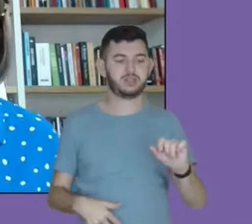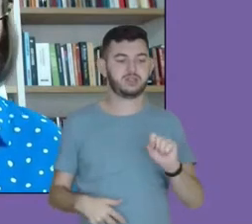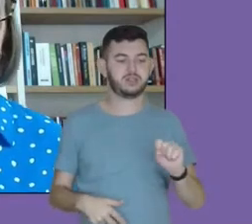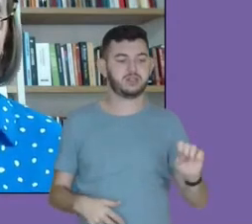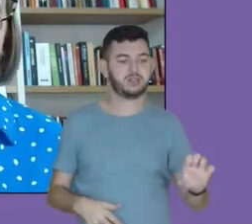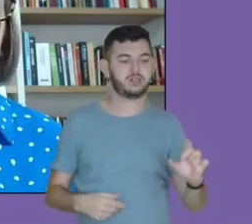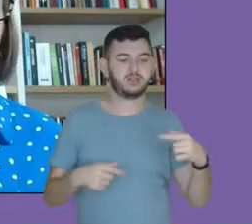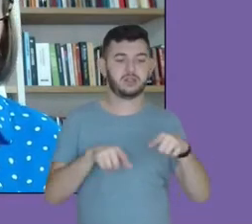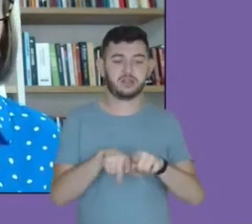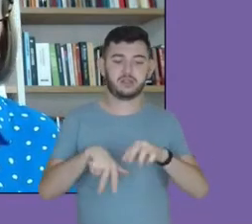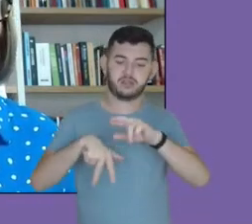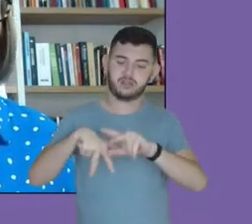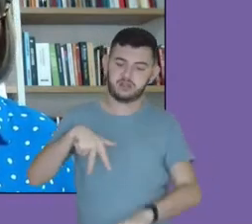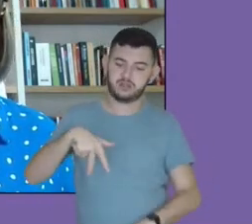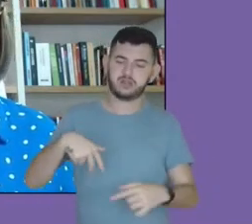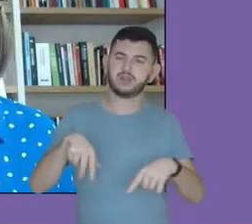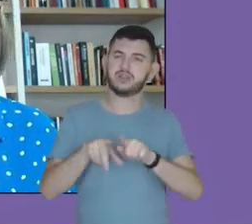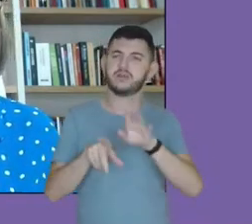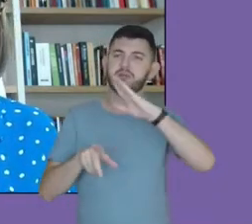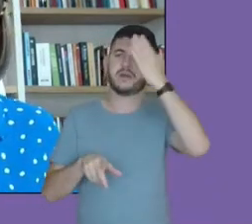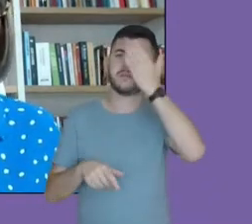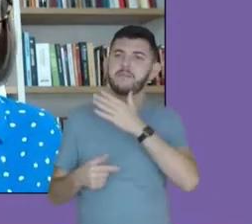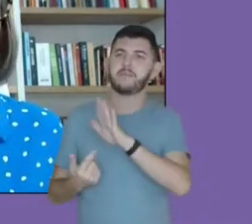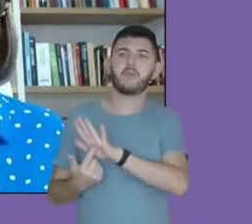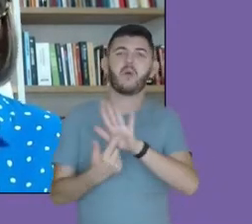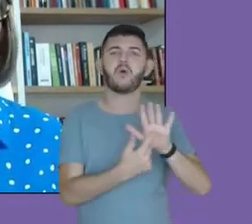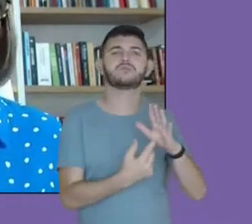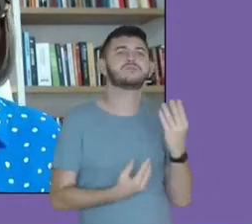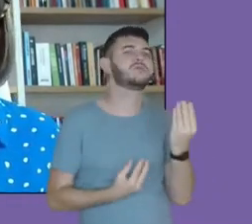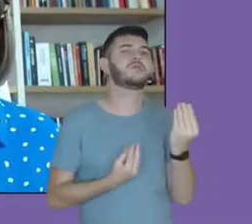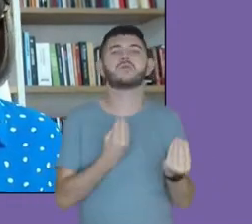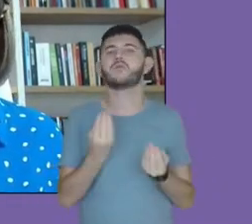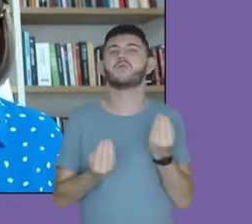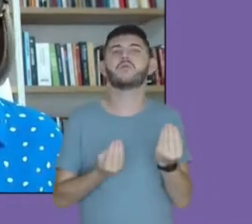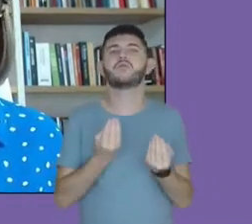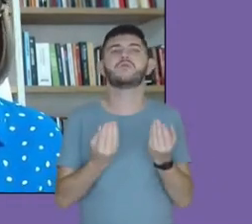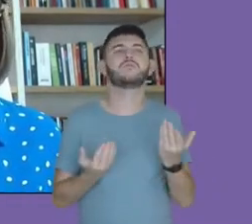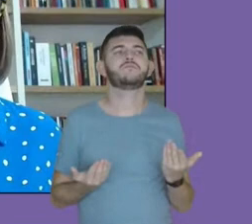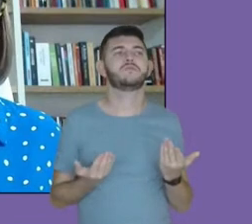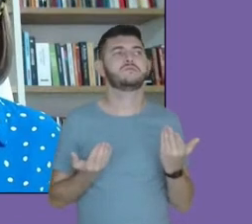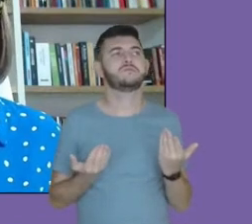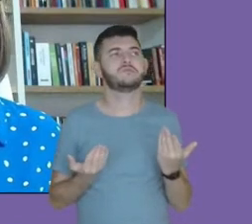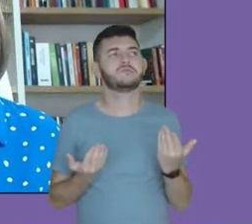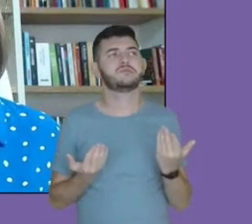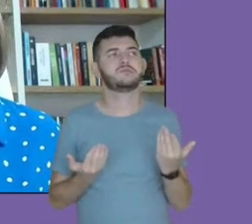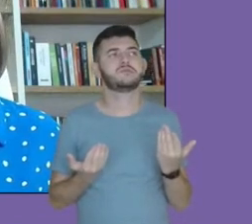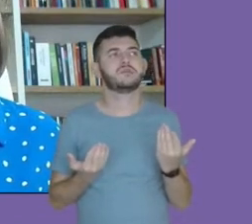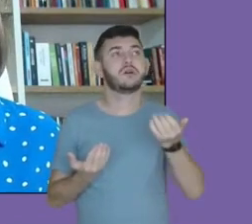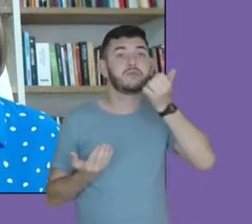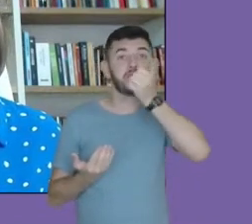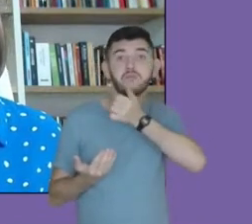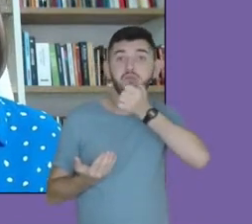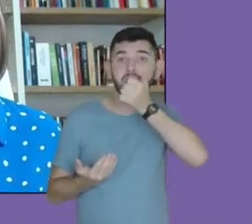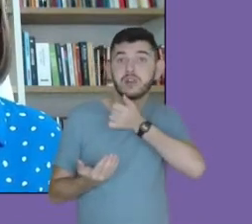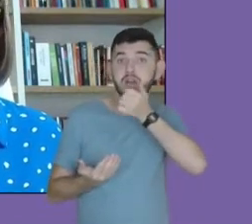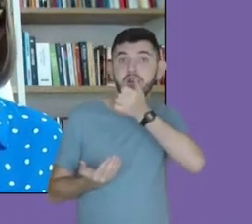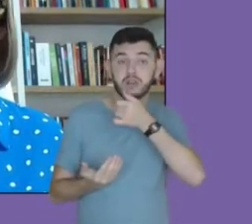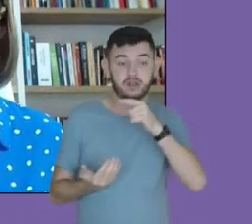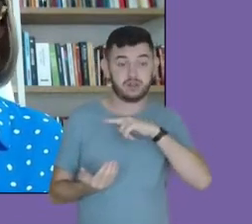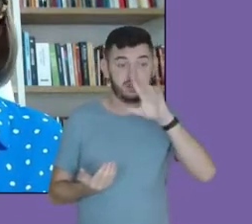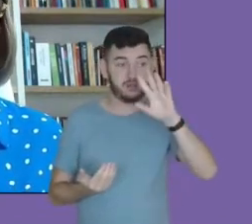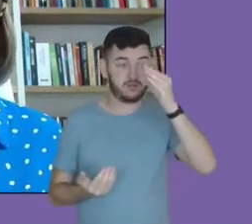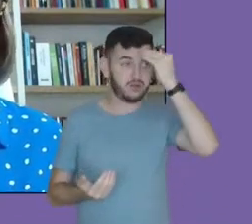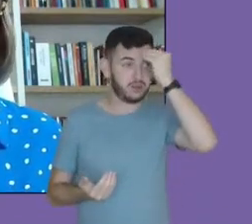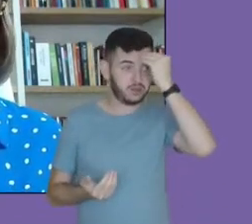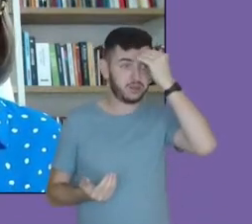mostra como uma mulher pode, a partir da